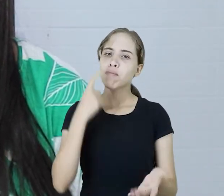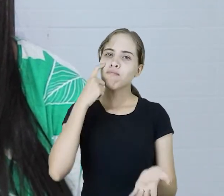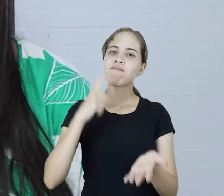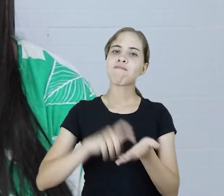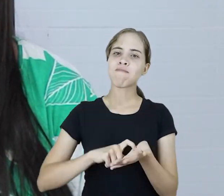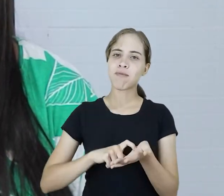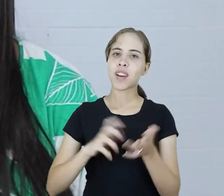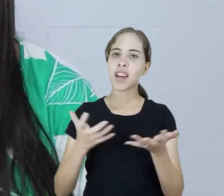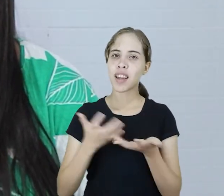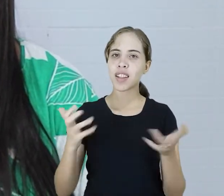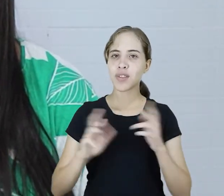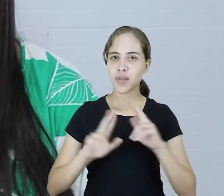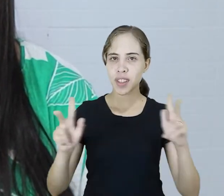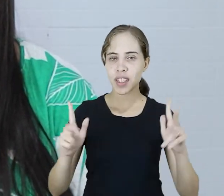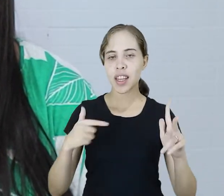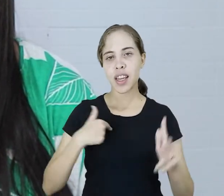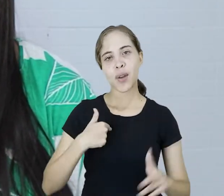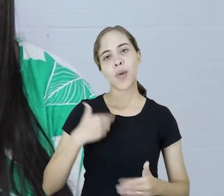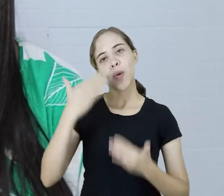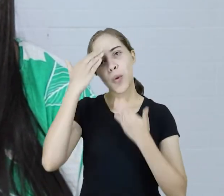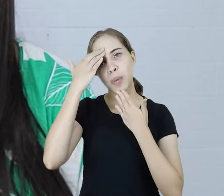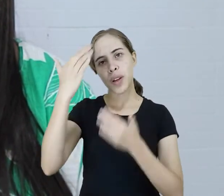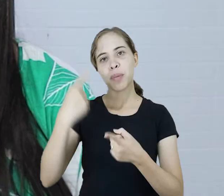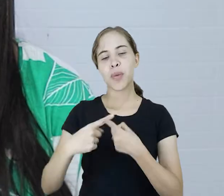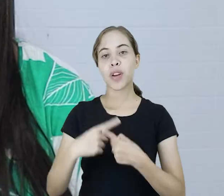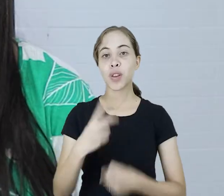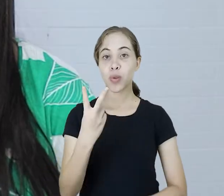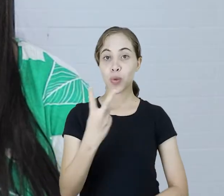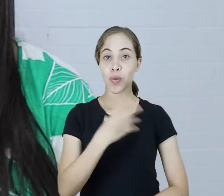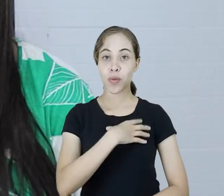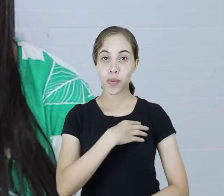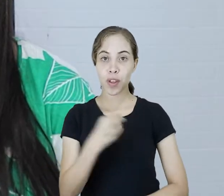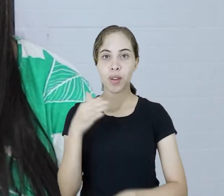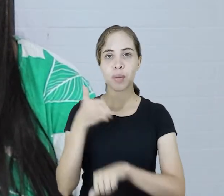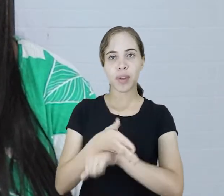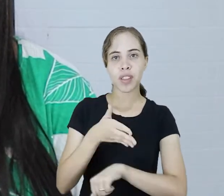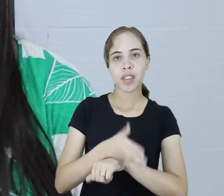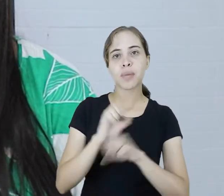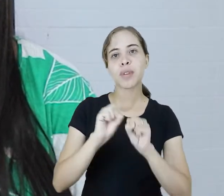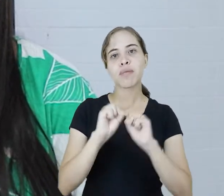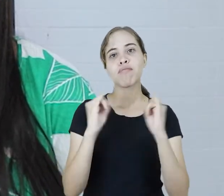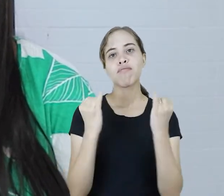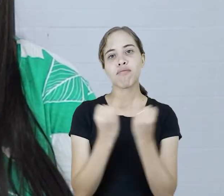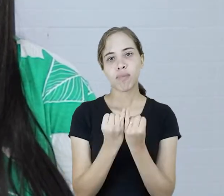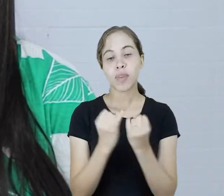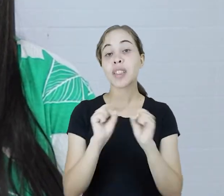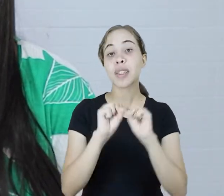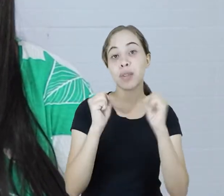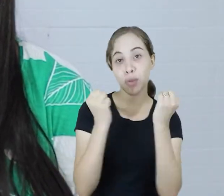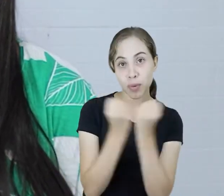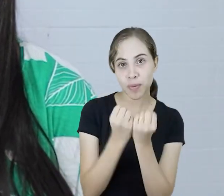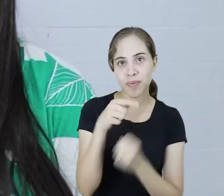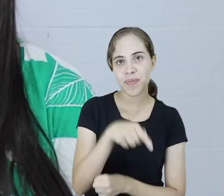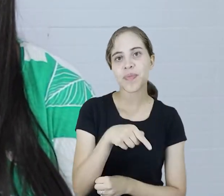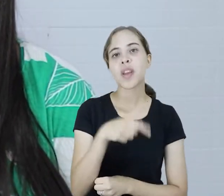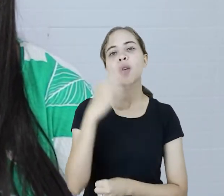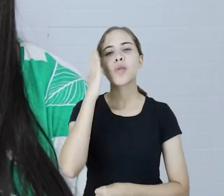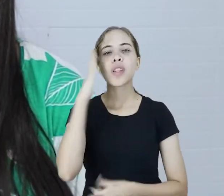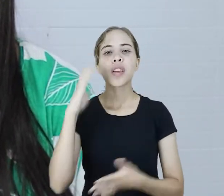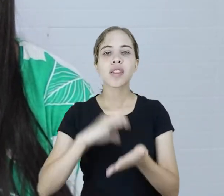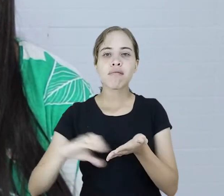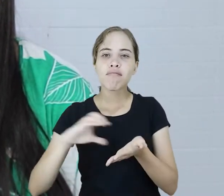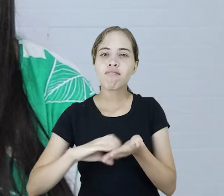vida. Hoje sou grata porque eu tenho 2 filhos fazendo seminário. Sei que as Escrituras realmente são sagradas